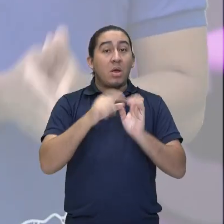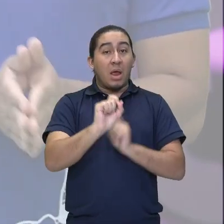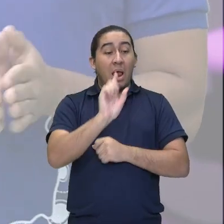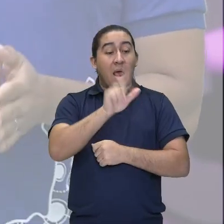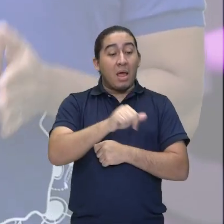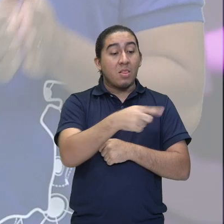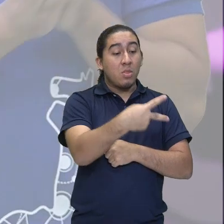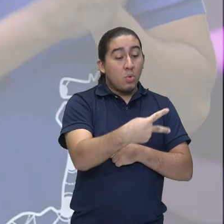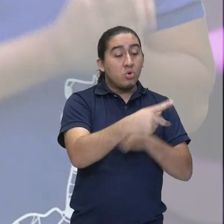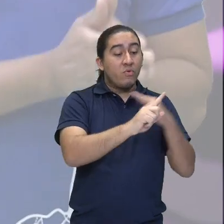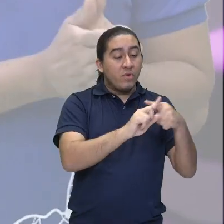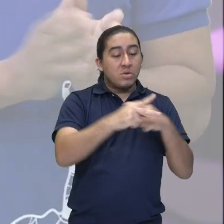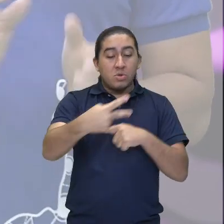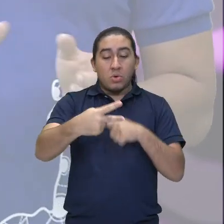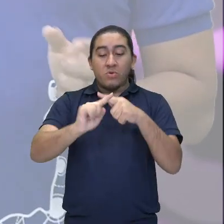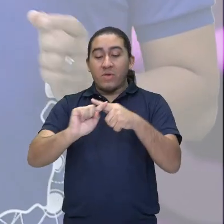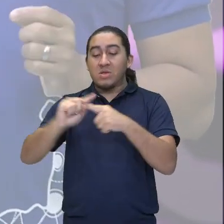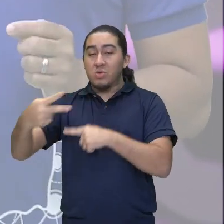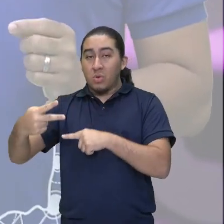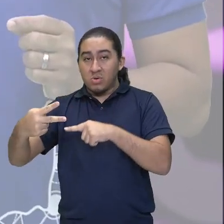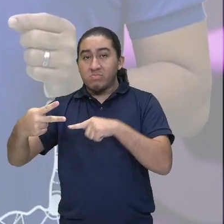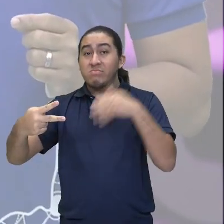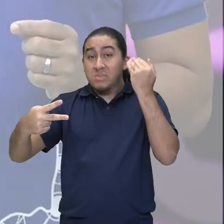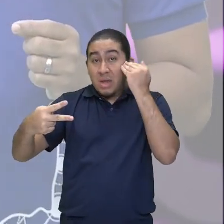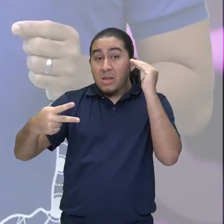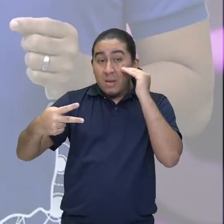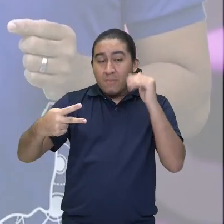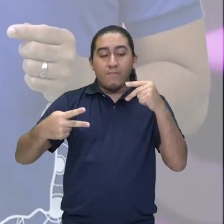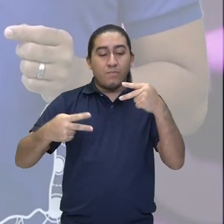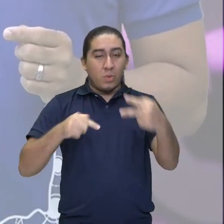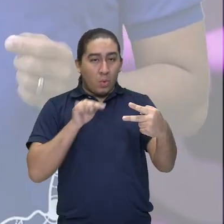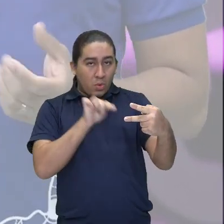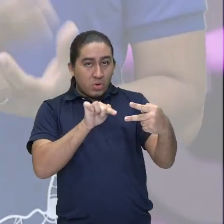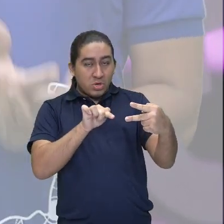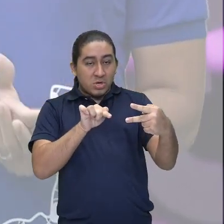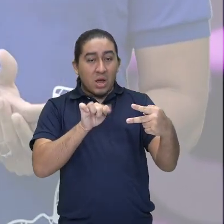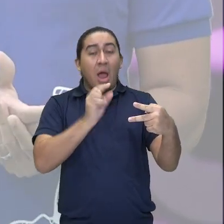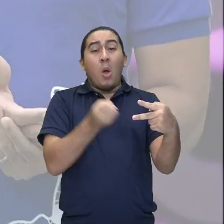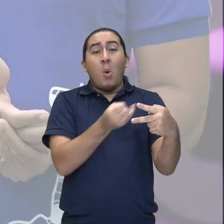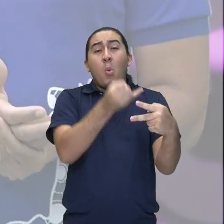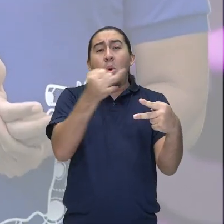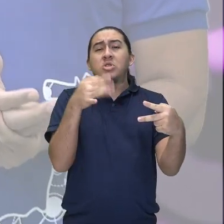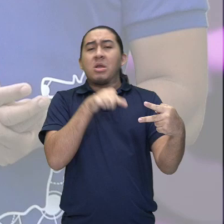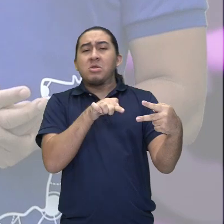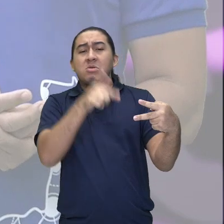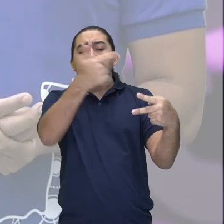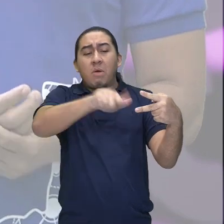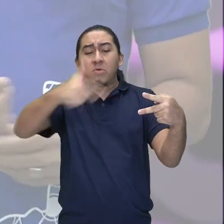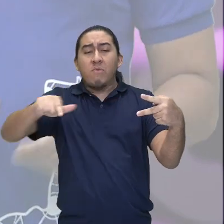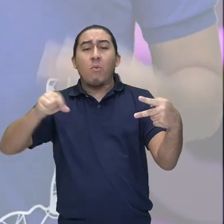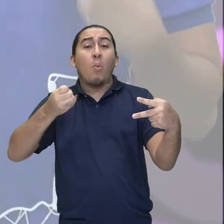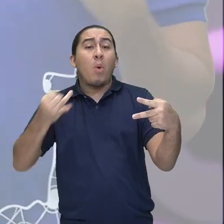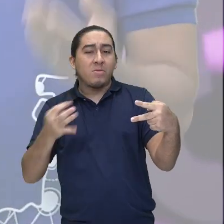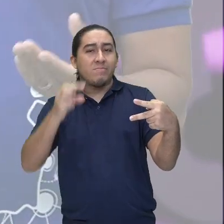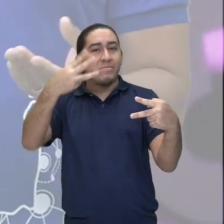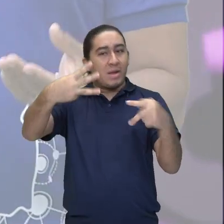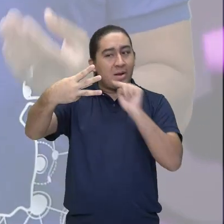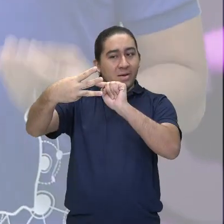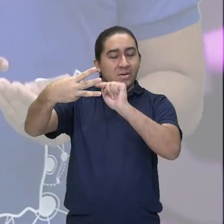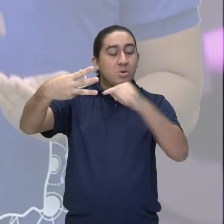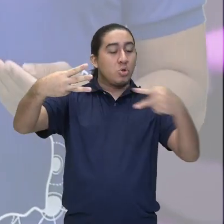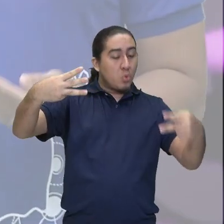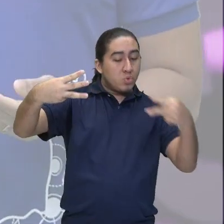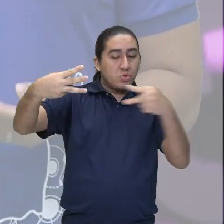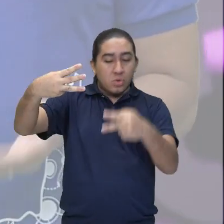vezes 2 vezes 2, ou seja, vou multiplicar 2 por ele mesmo 3 vezes. Muito bem. E o que